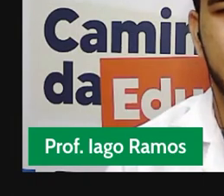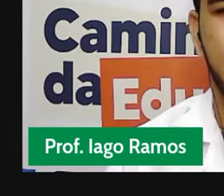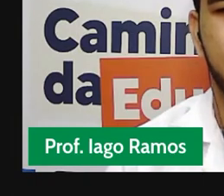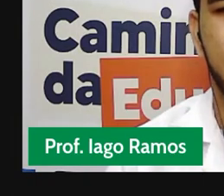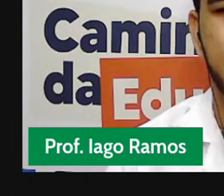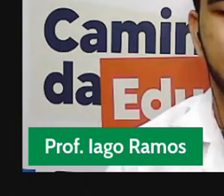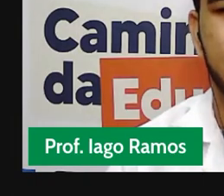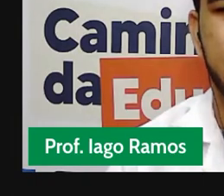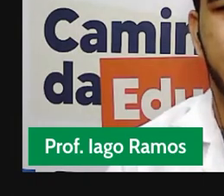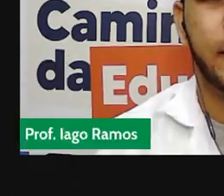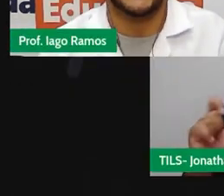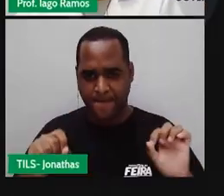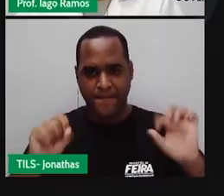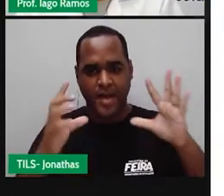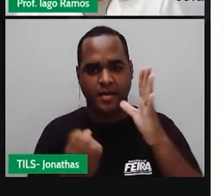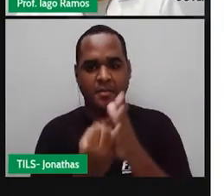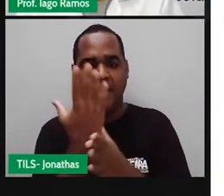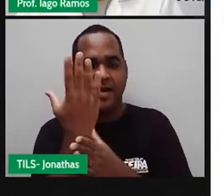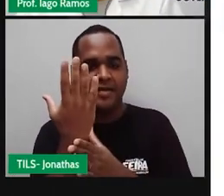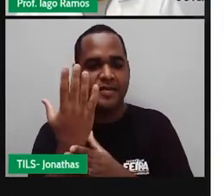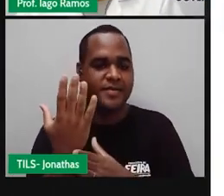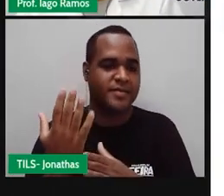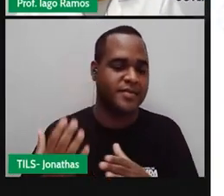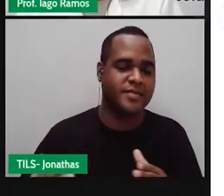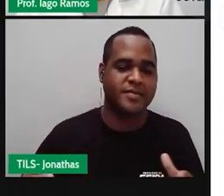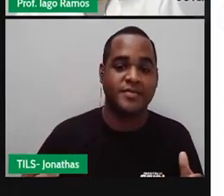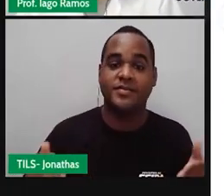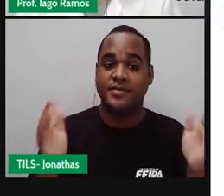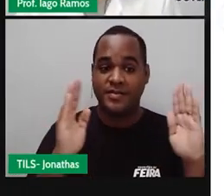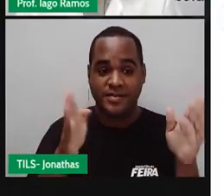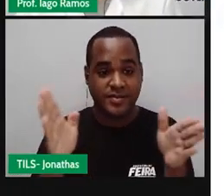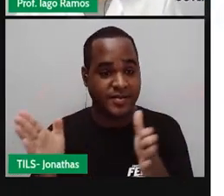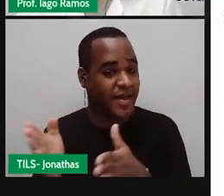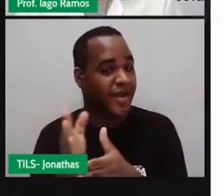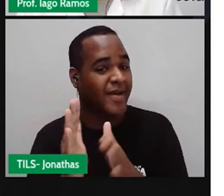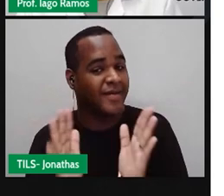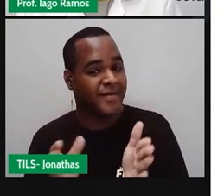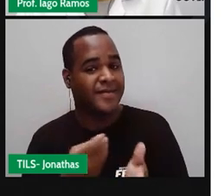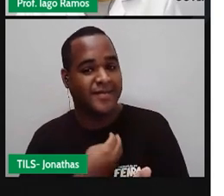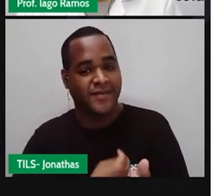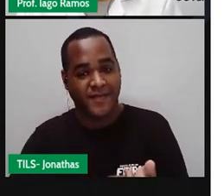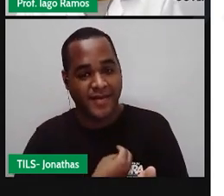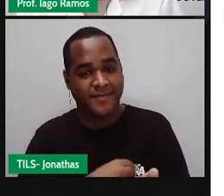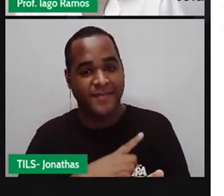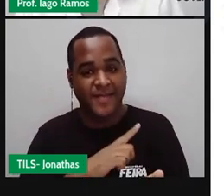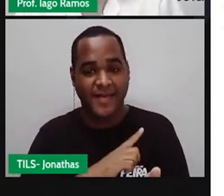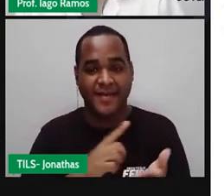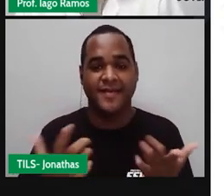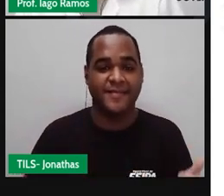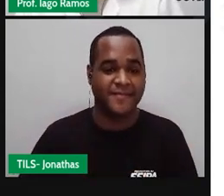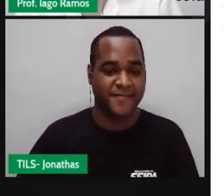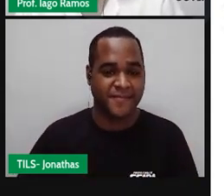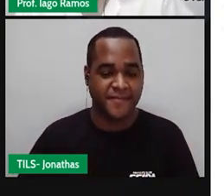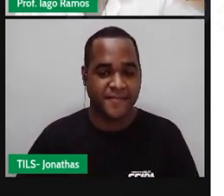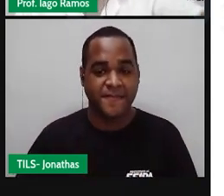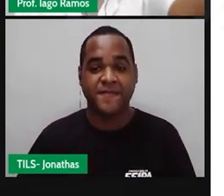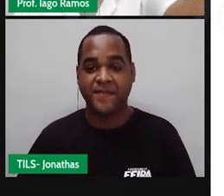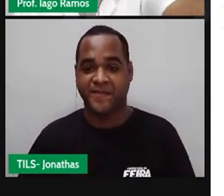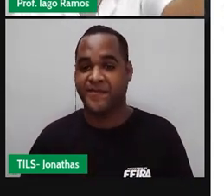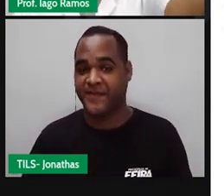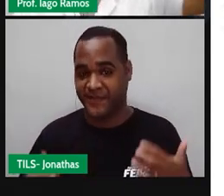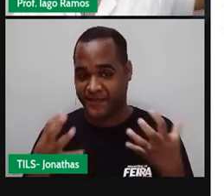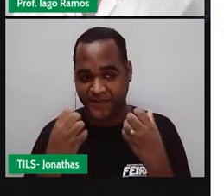e já já aparece para você aí já apareceu beleza